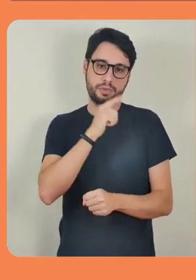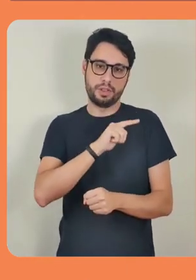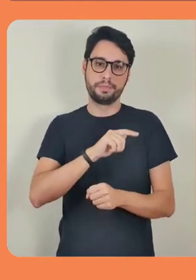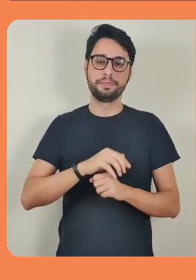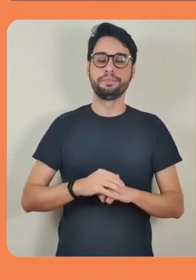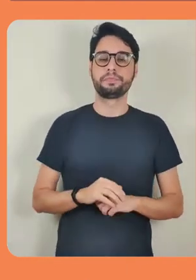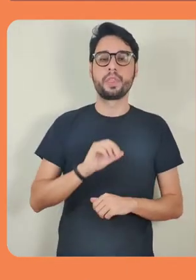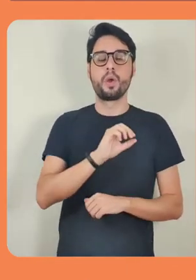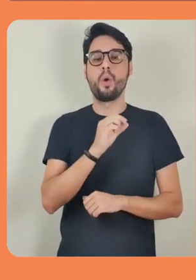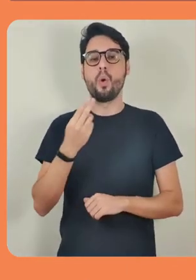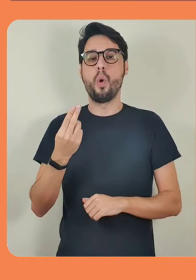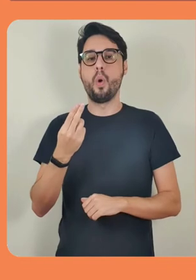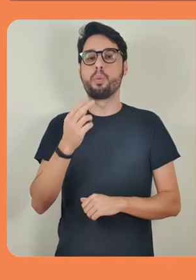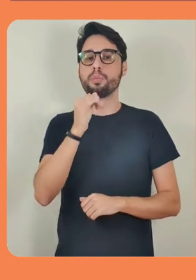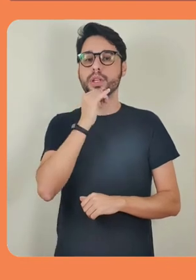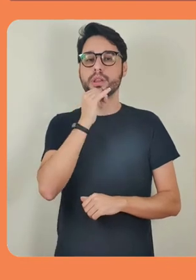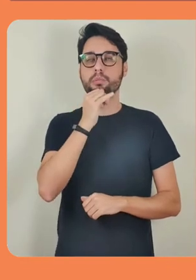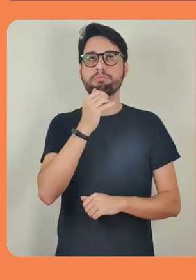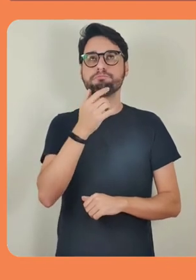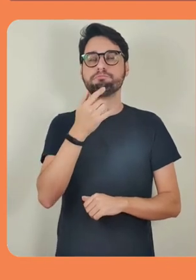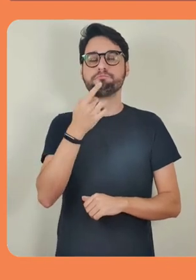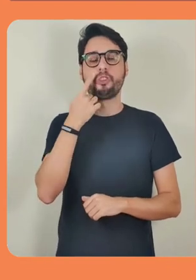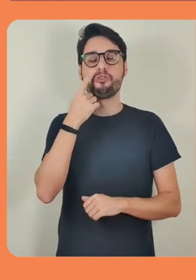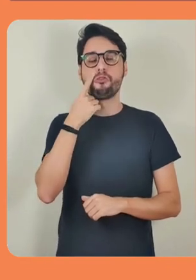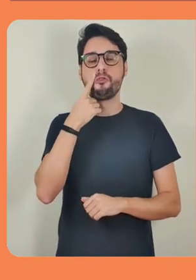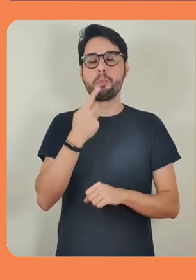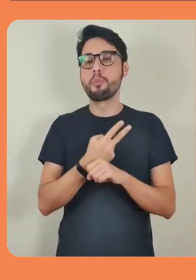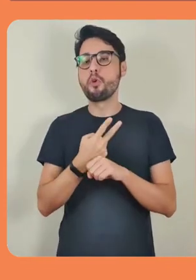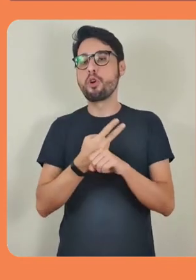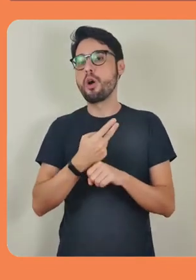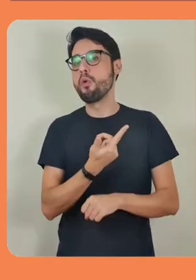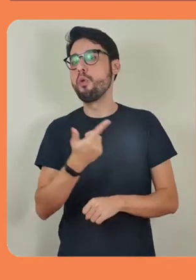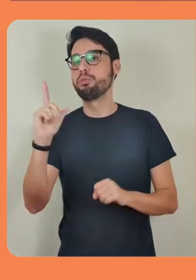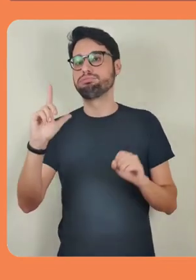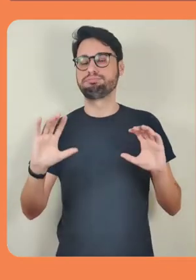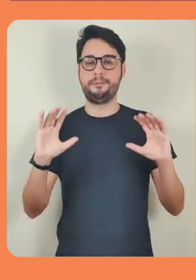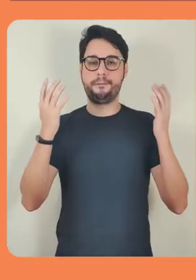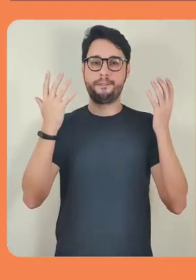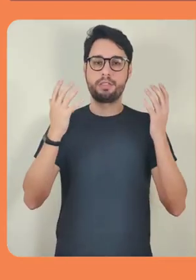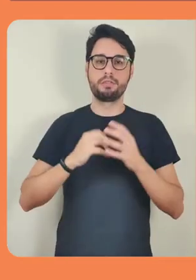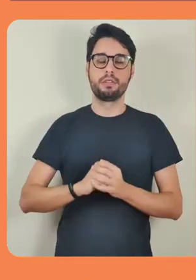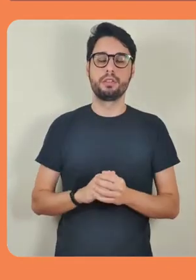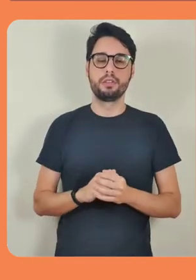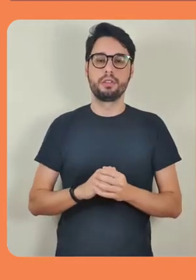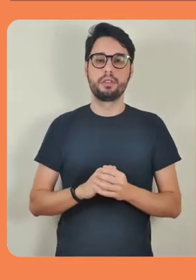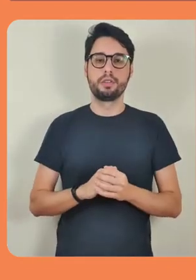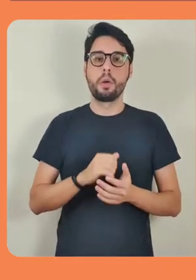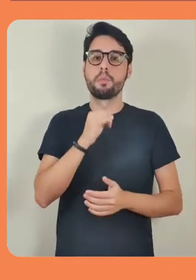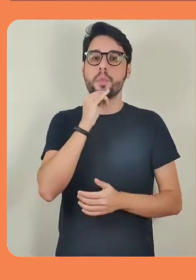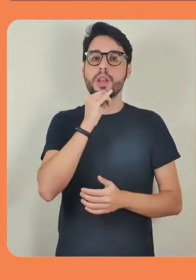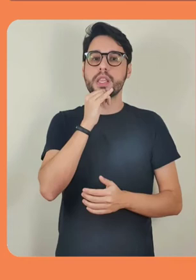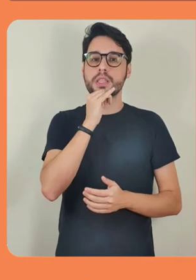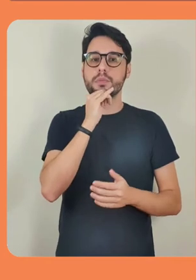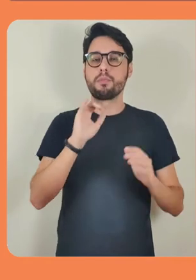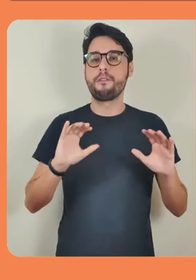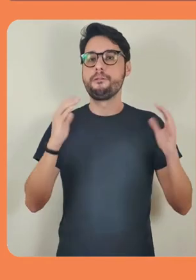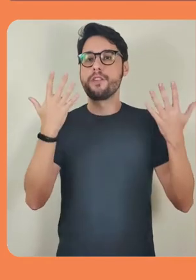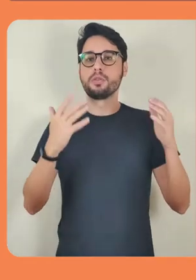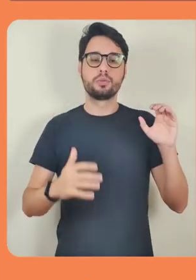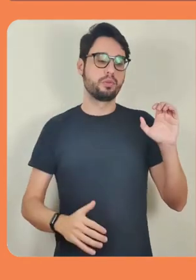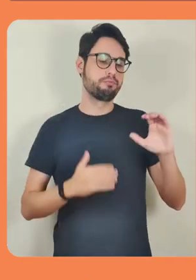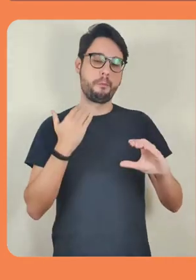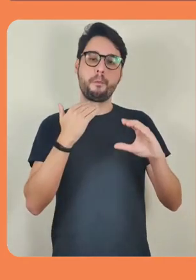ou um chat ele ganhar ia 10 pontos ou então é deixa eu ver aqui outra